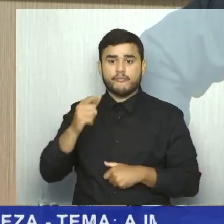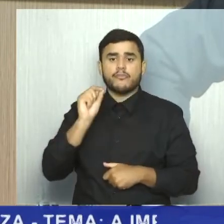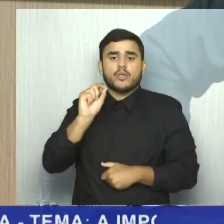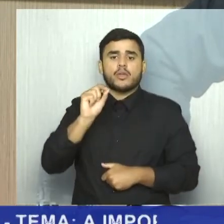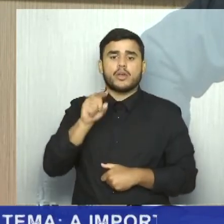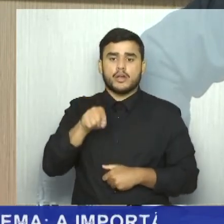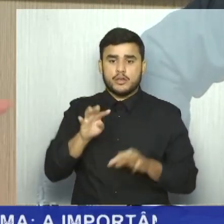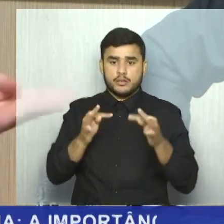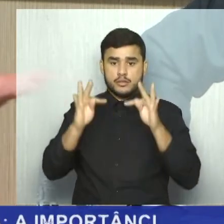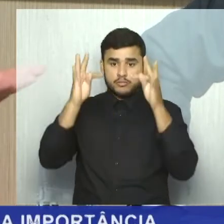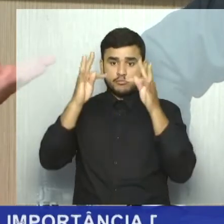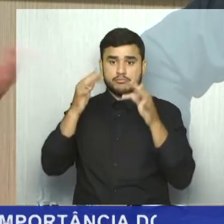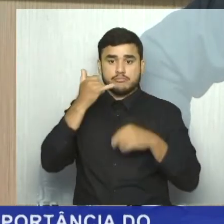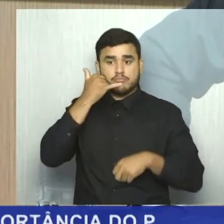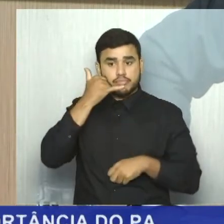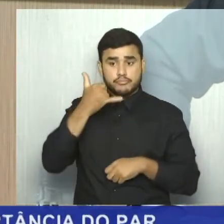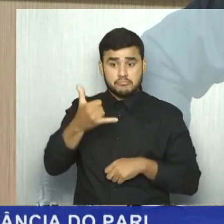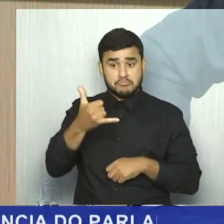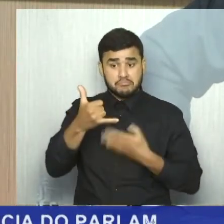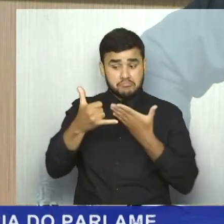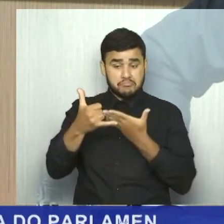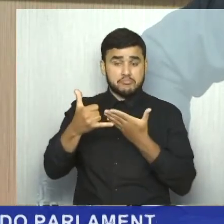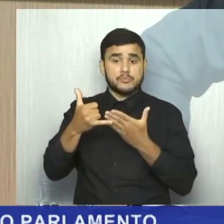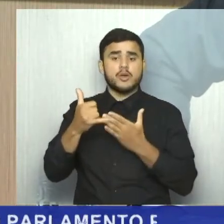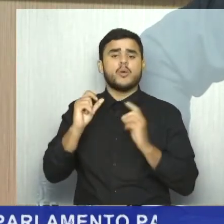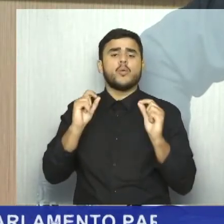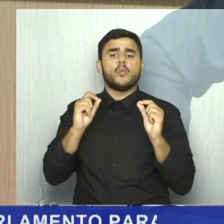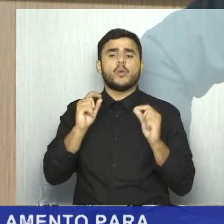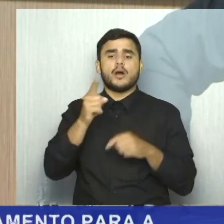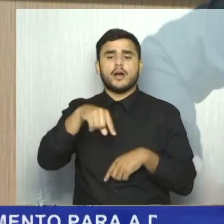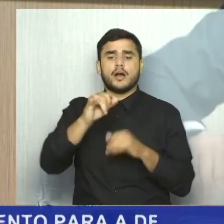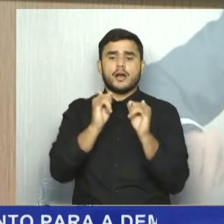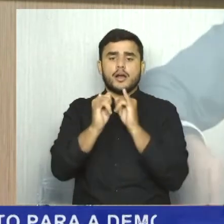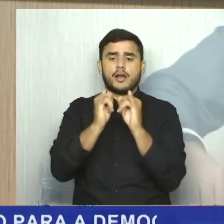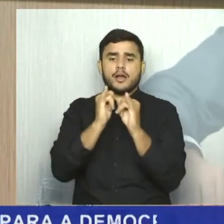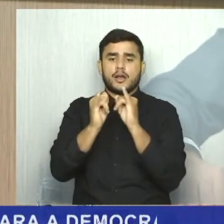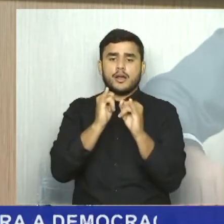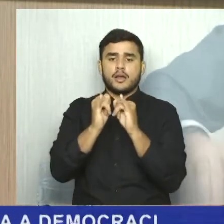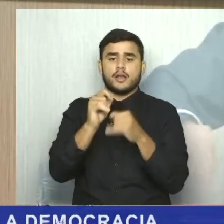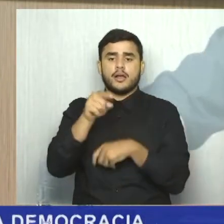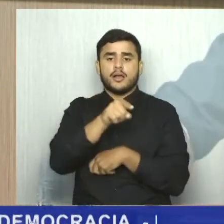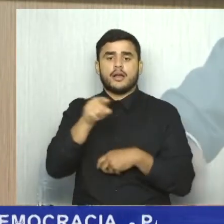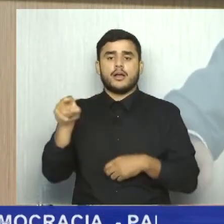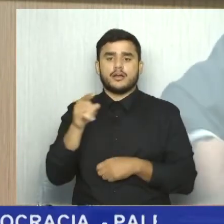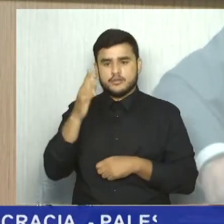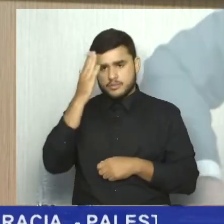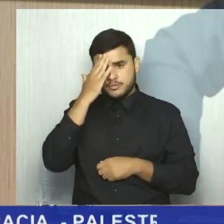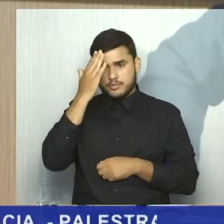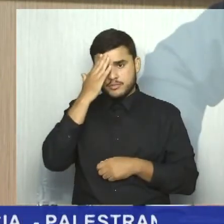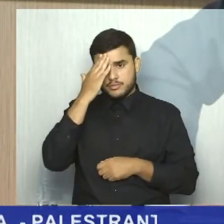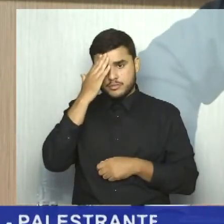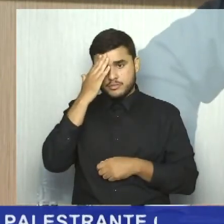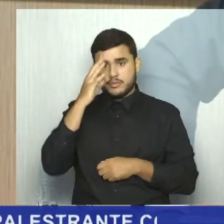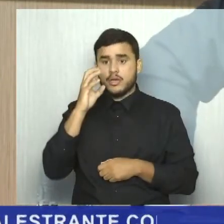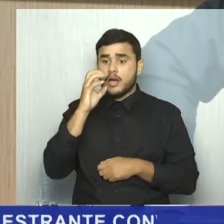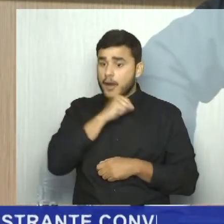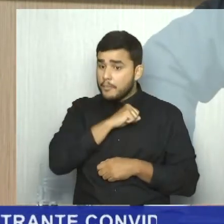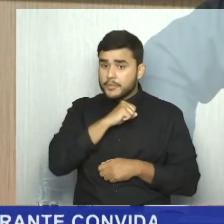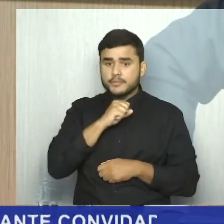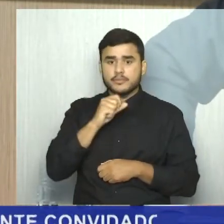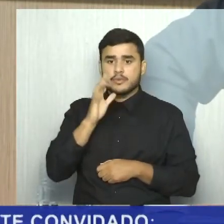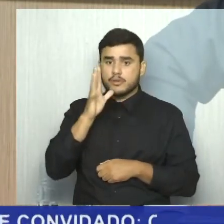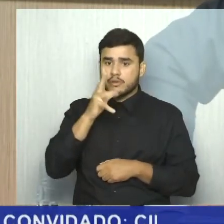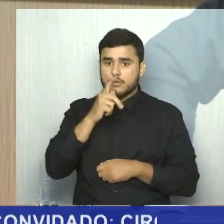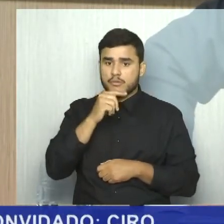uma tecnologia de celular que reduz a nada quase, aquele tempo de latência. O que é o tempo de latência?